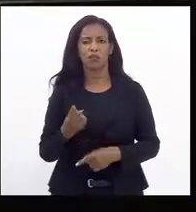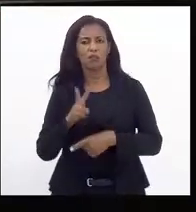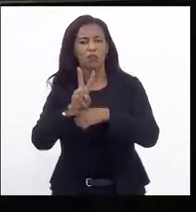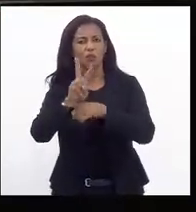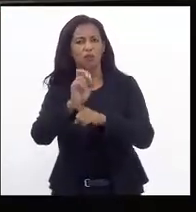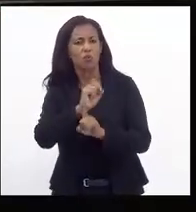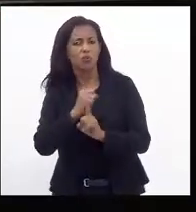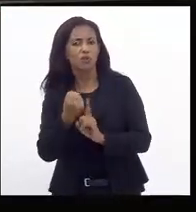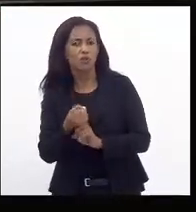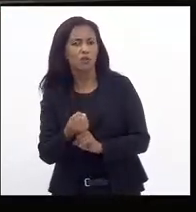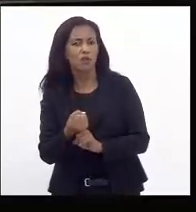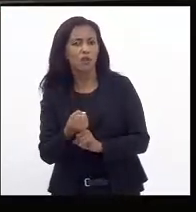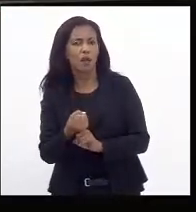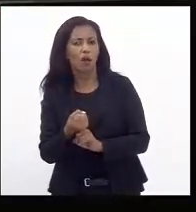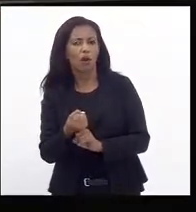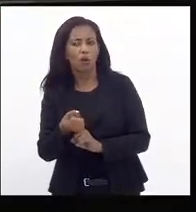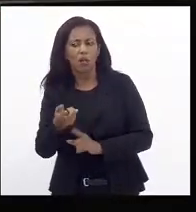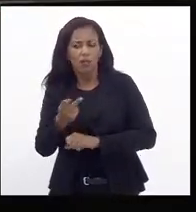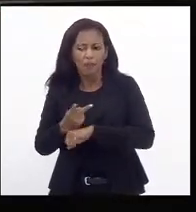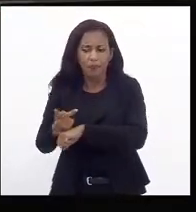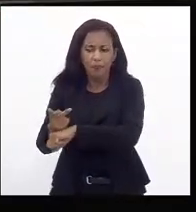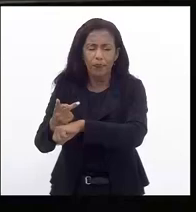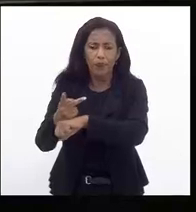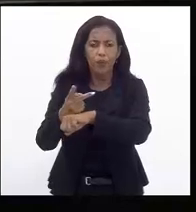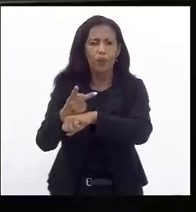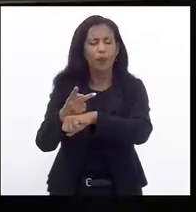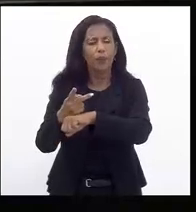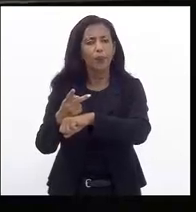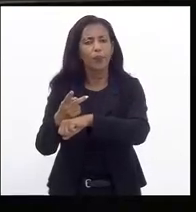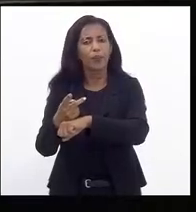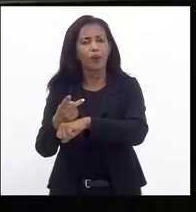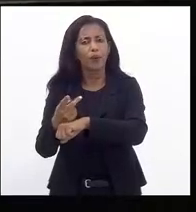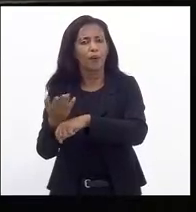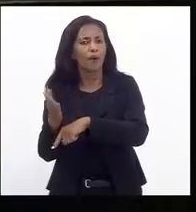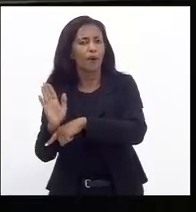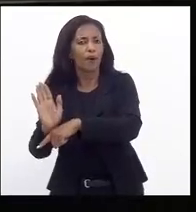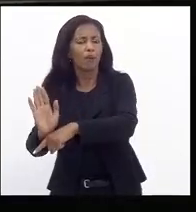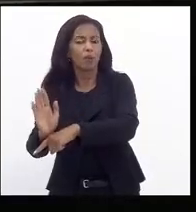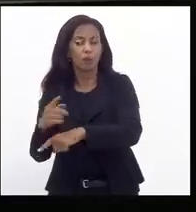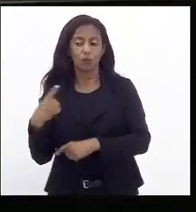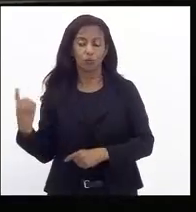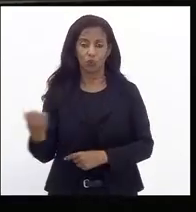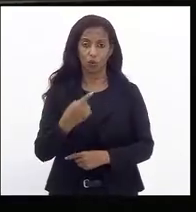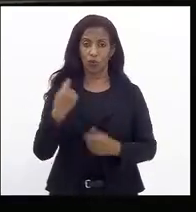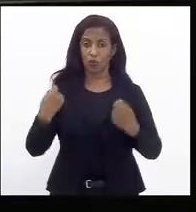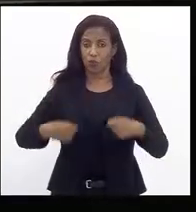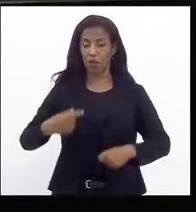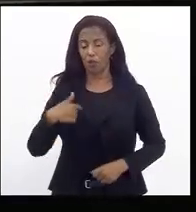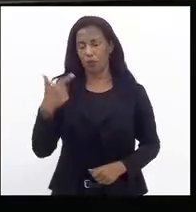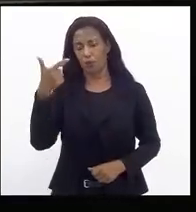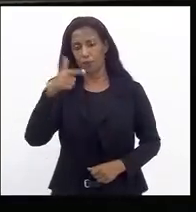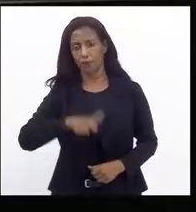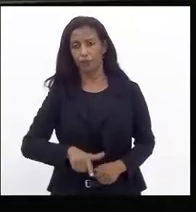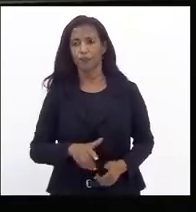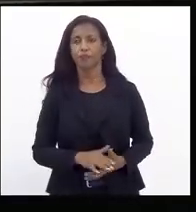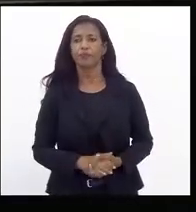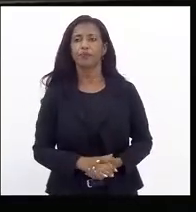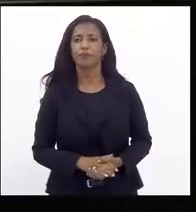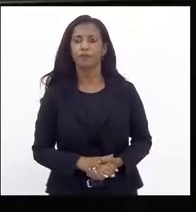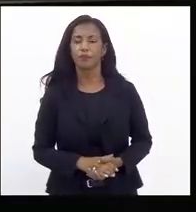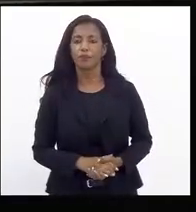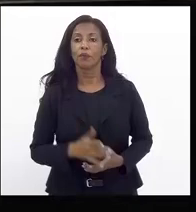assistência social recorrem ao serviço público nós deveriam os e eu vou me repetir